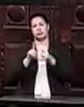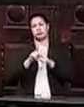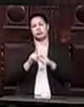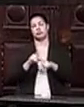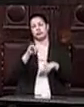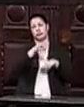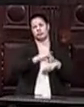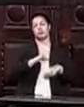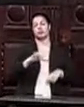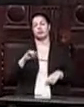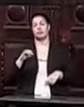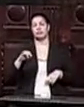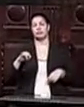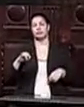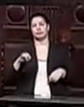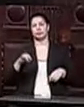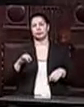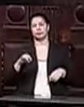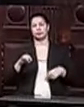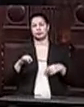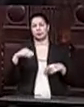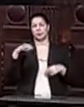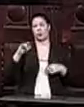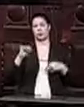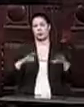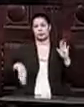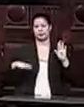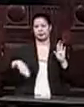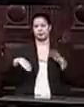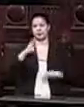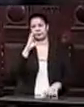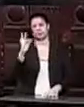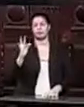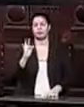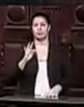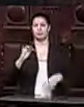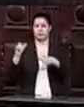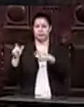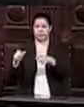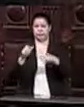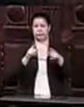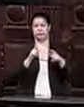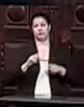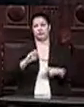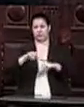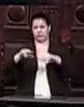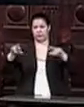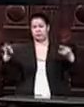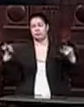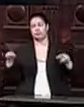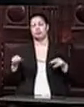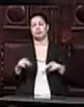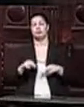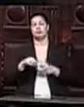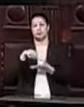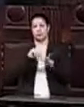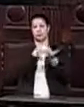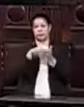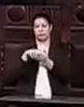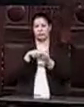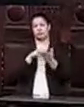da Praia, em Cabo Frio, sem prejuízo de outras presenças desse setor da